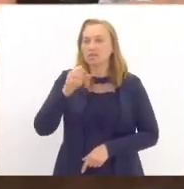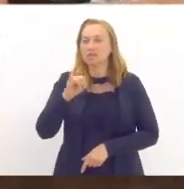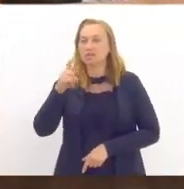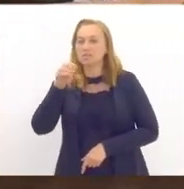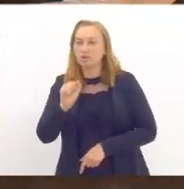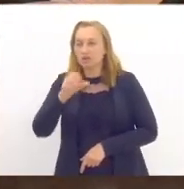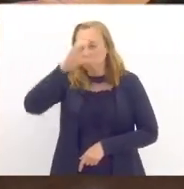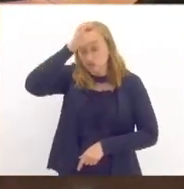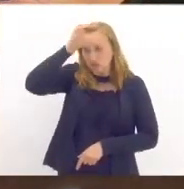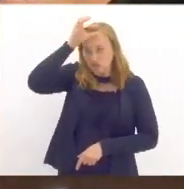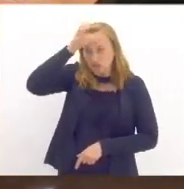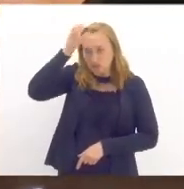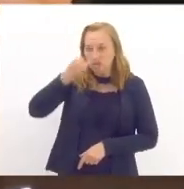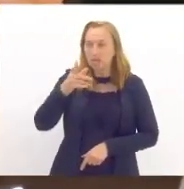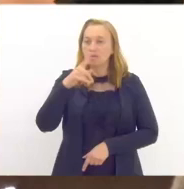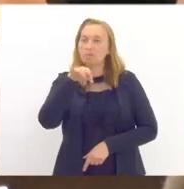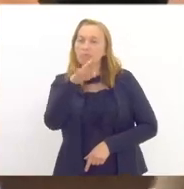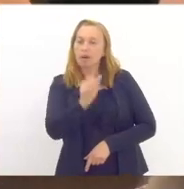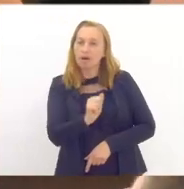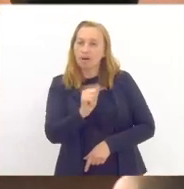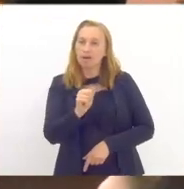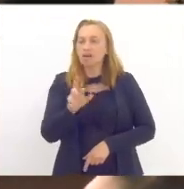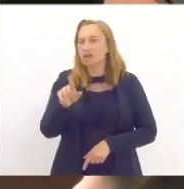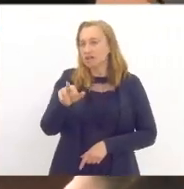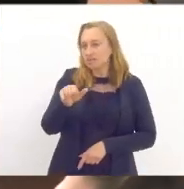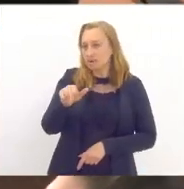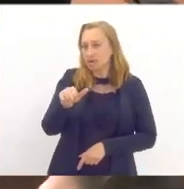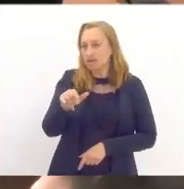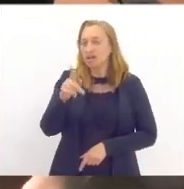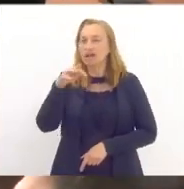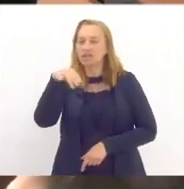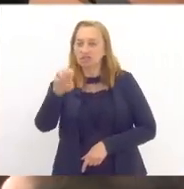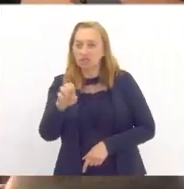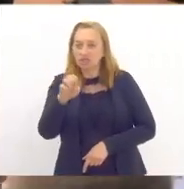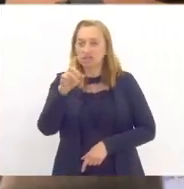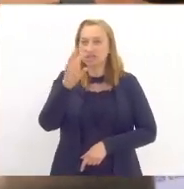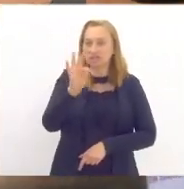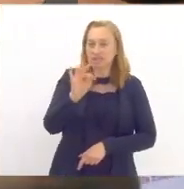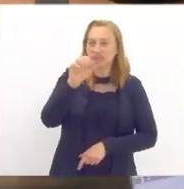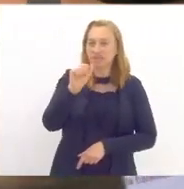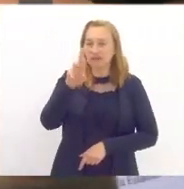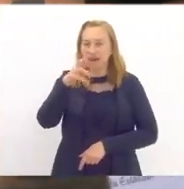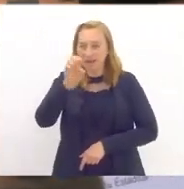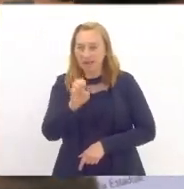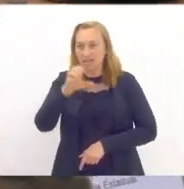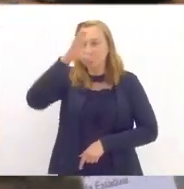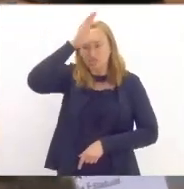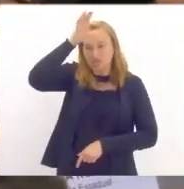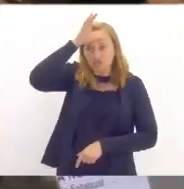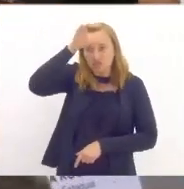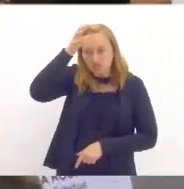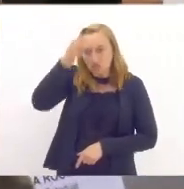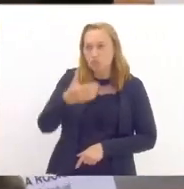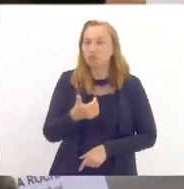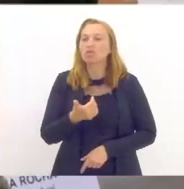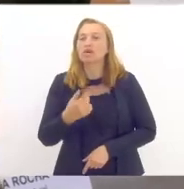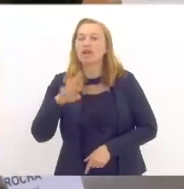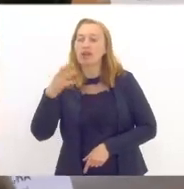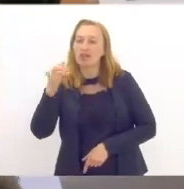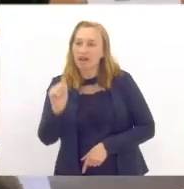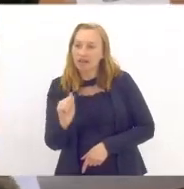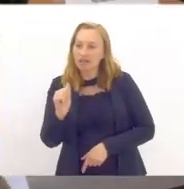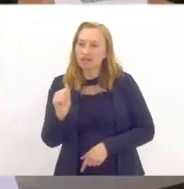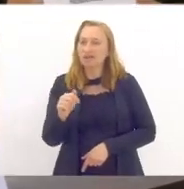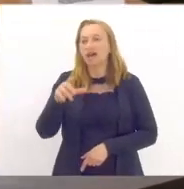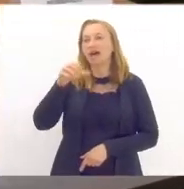do homenageado. Paula Cardoso, irmã. Alexandre Tavares, tio do homenageado. Renata Moema